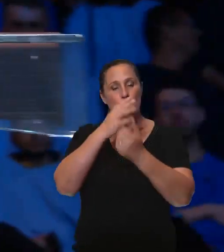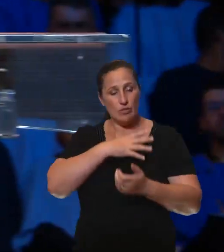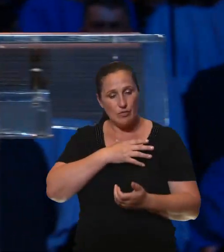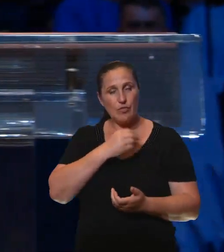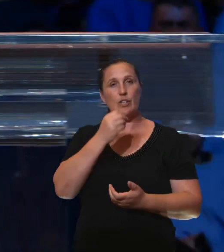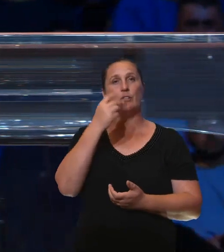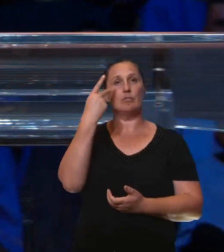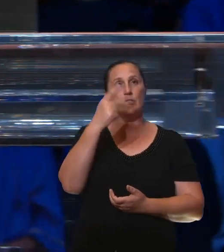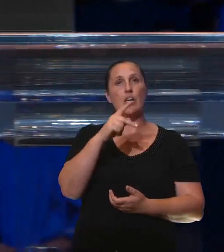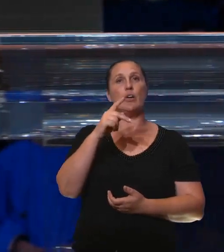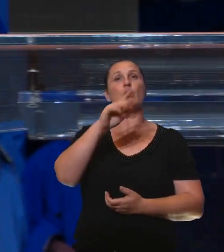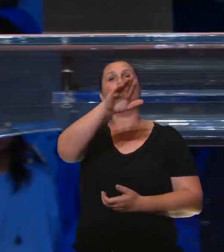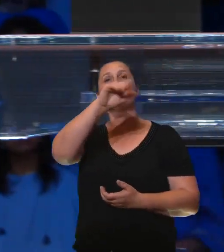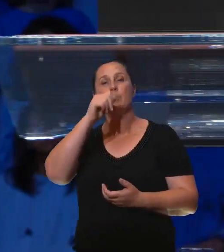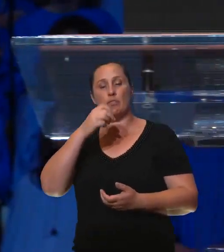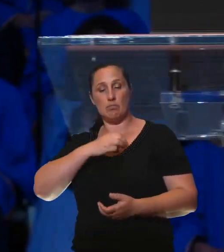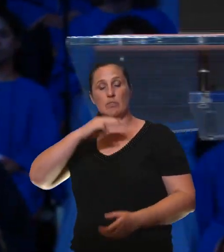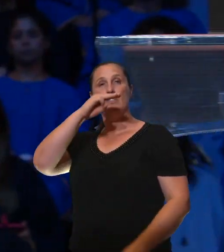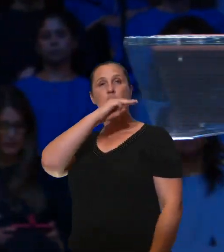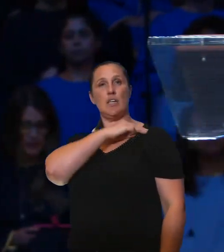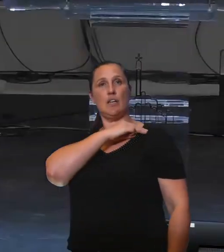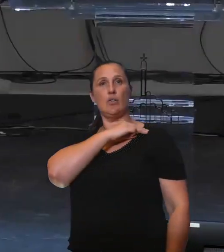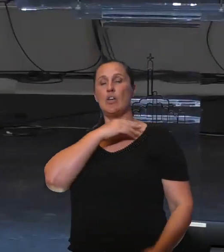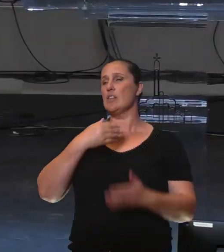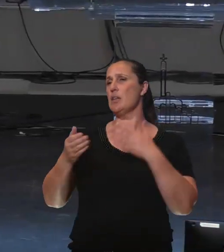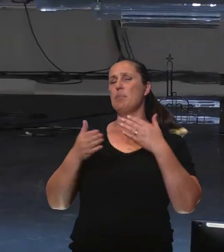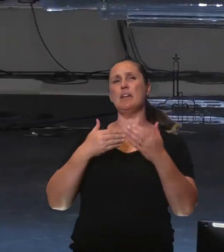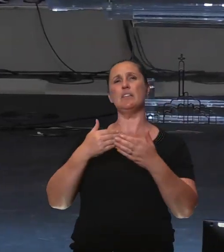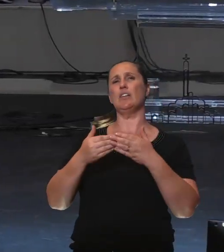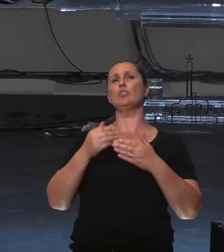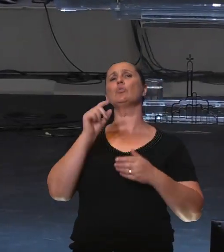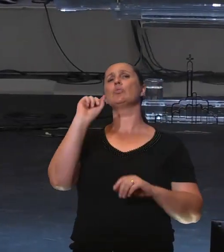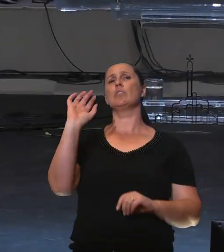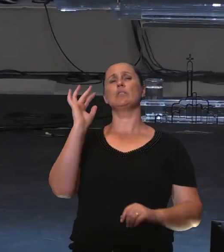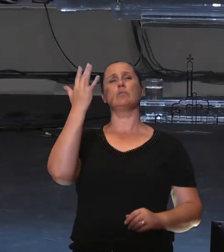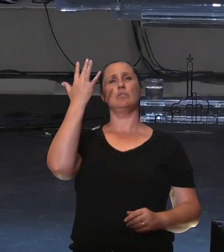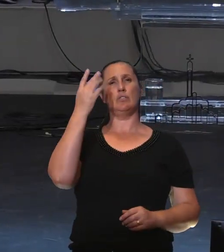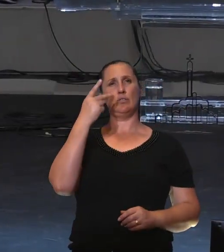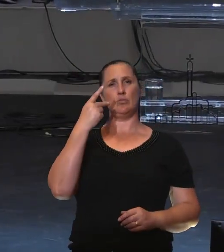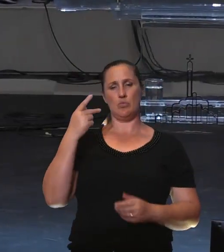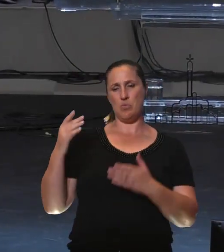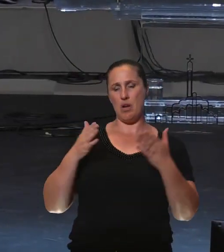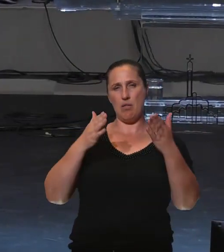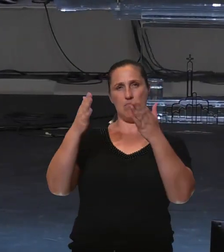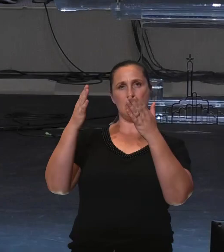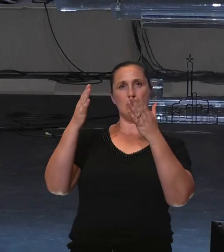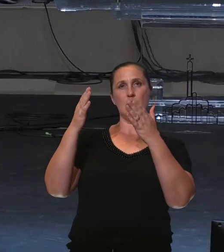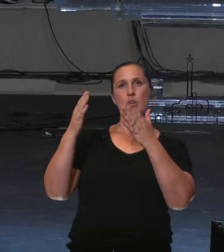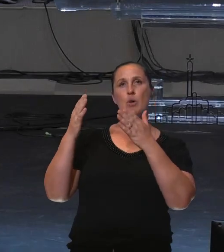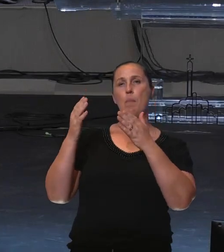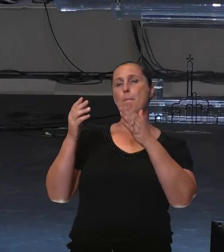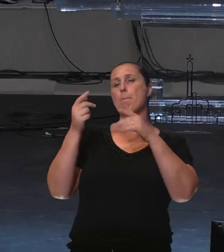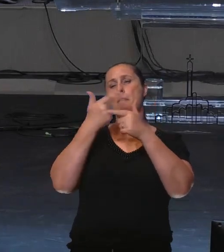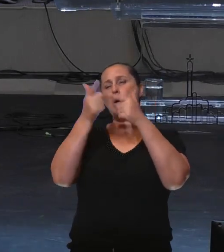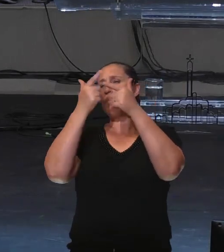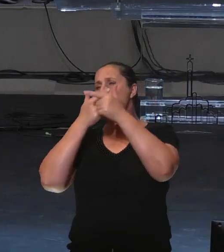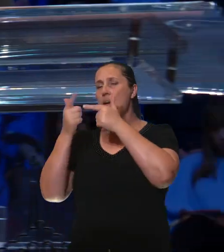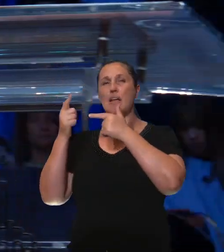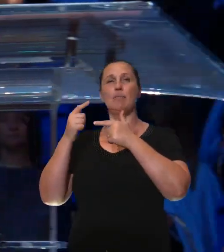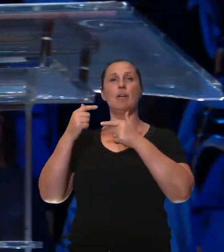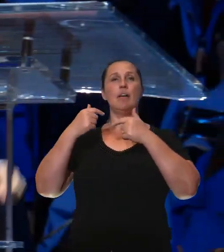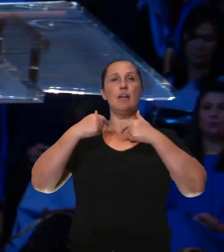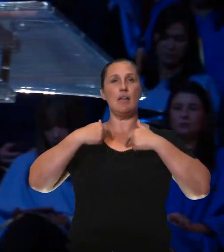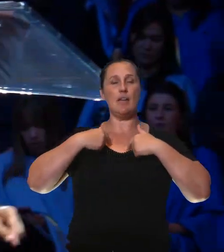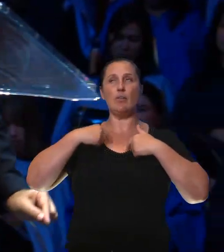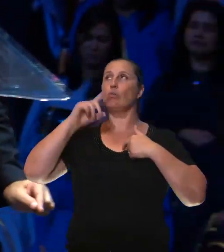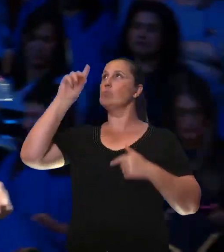te chamei para esse ministério, independente do barco que está no meio do caminho, independente da tempestade que está, sou eu que